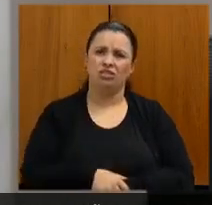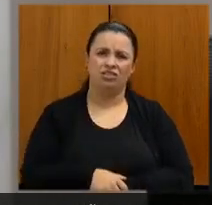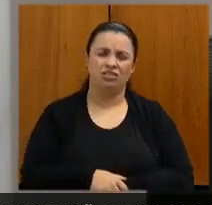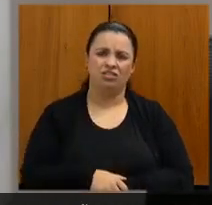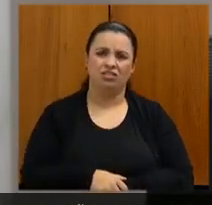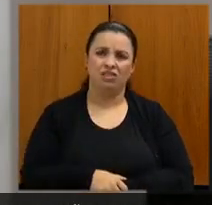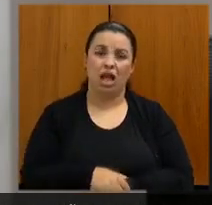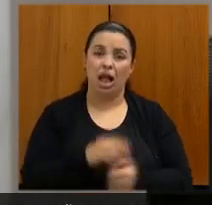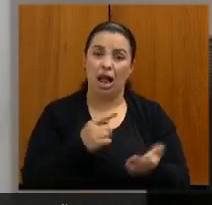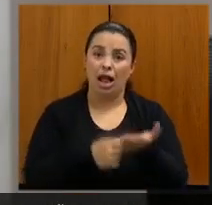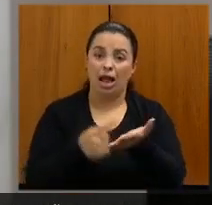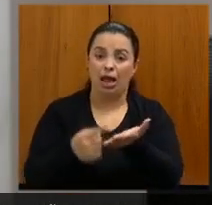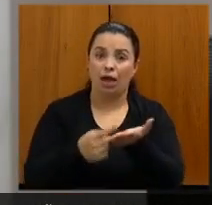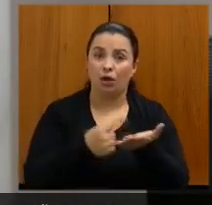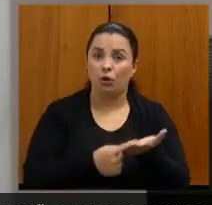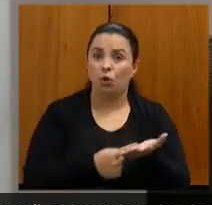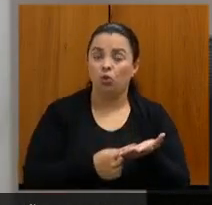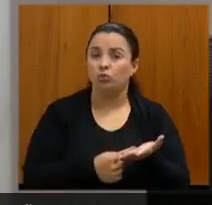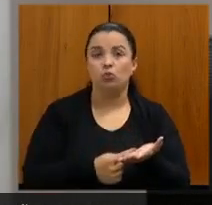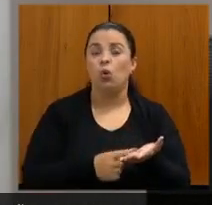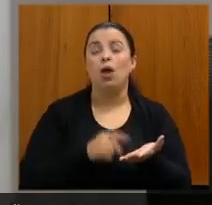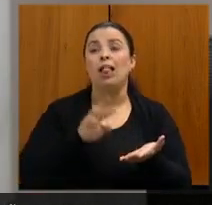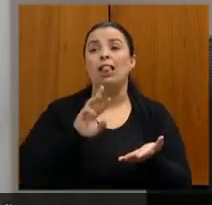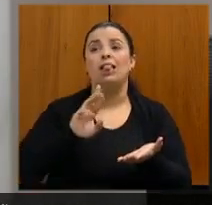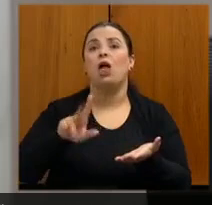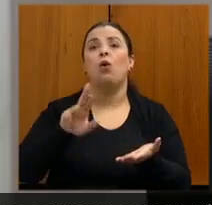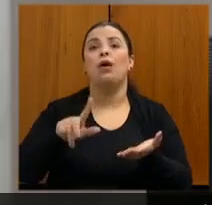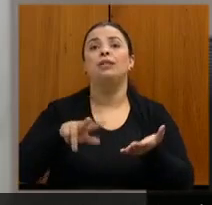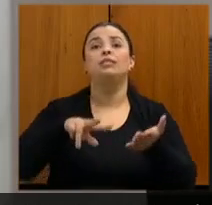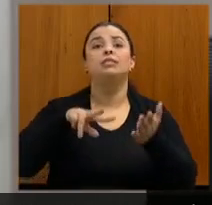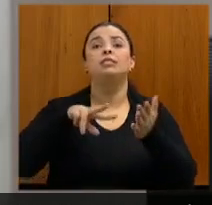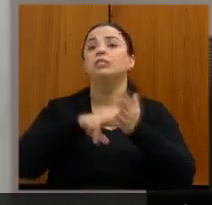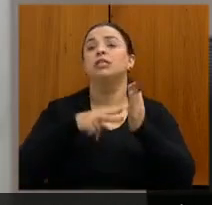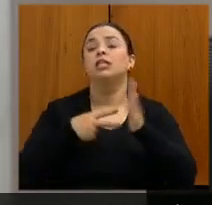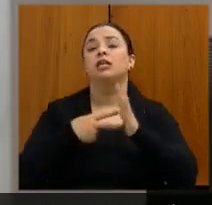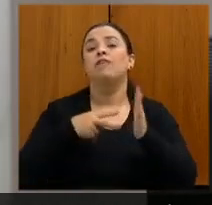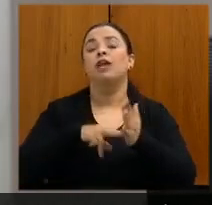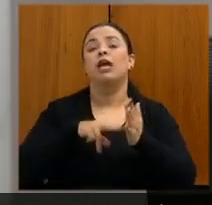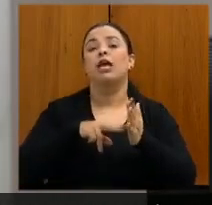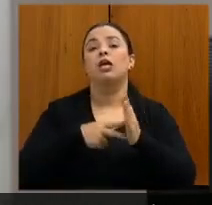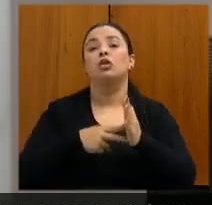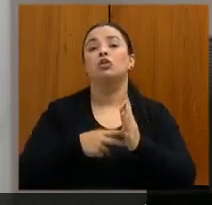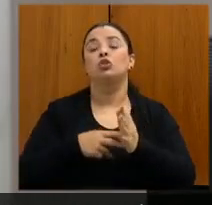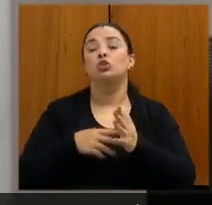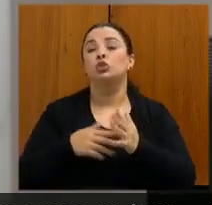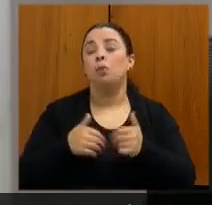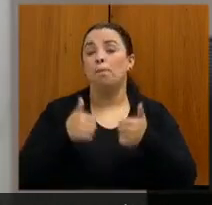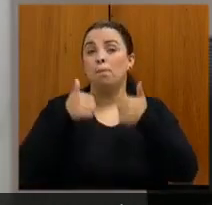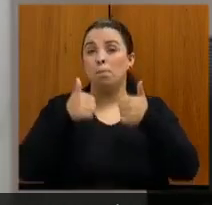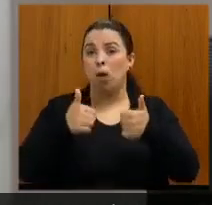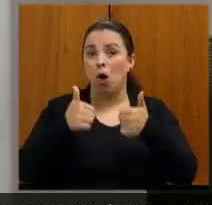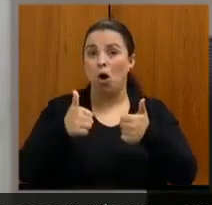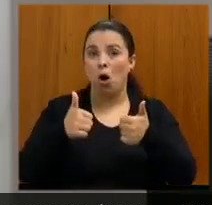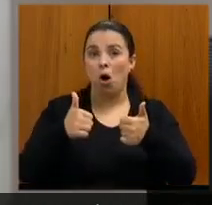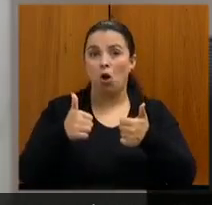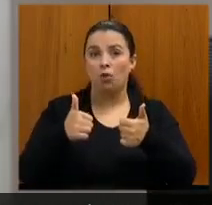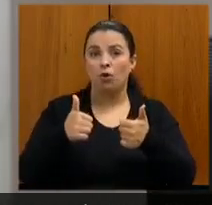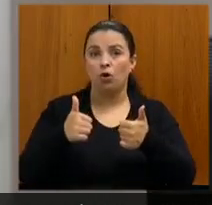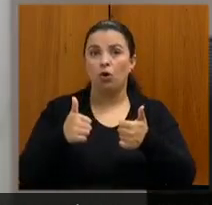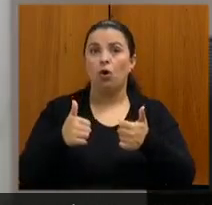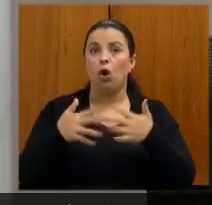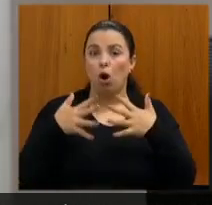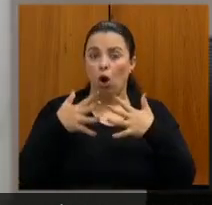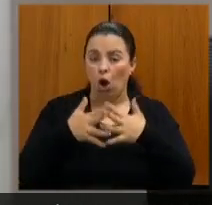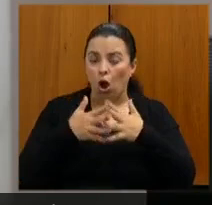acordo não é sinônimo de sucesso em resolução de conflitos não é e